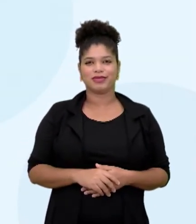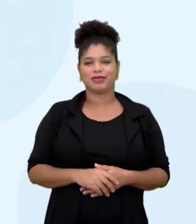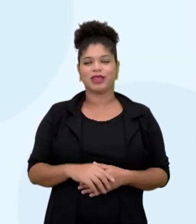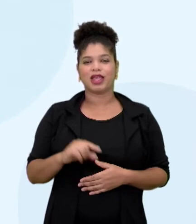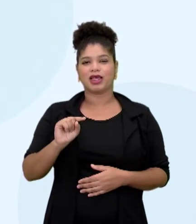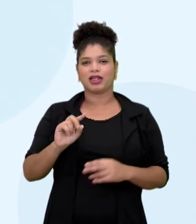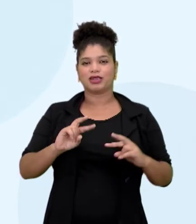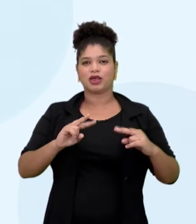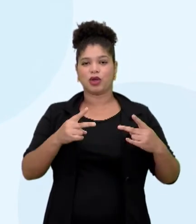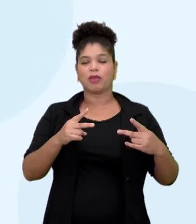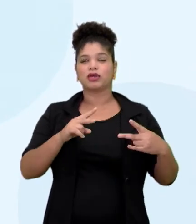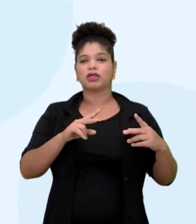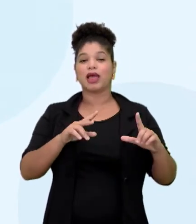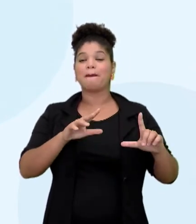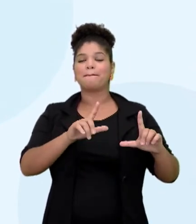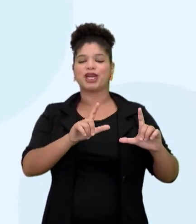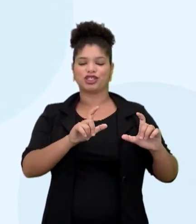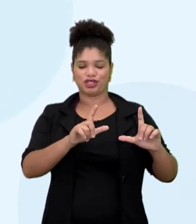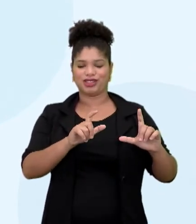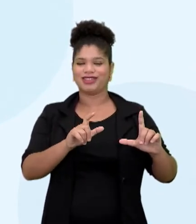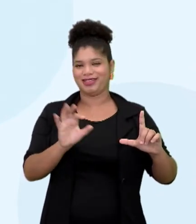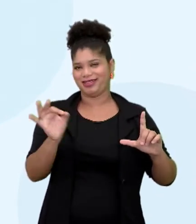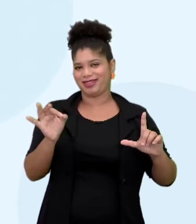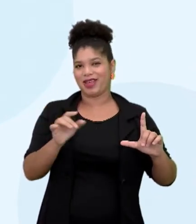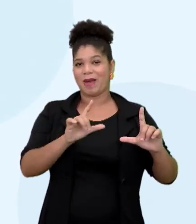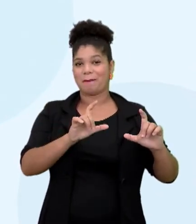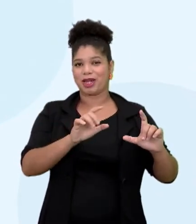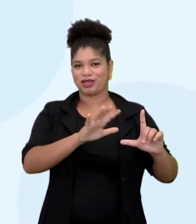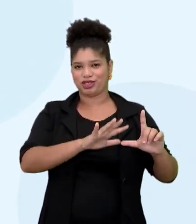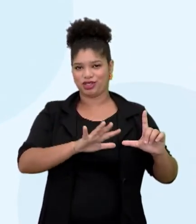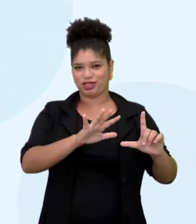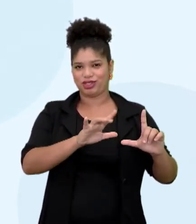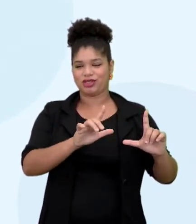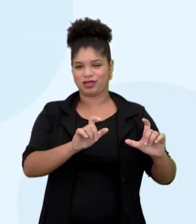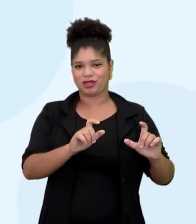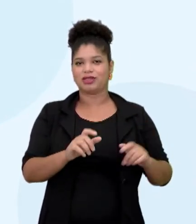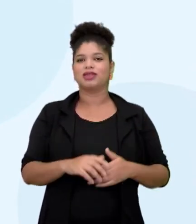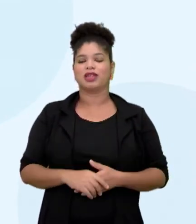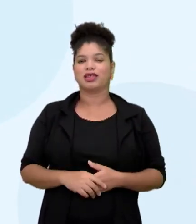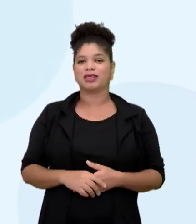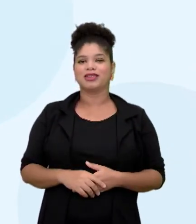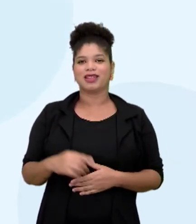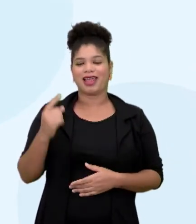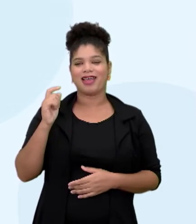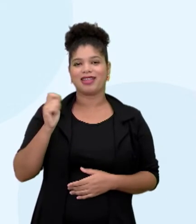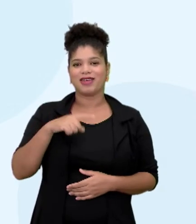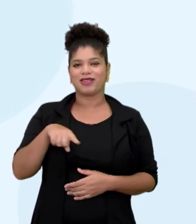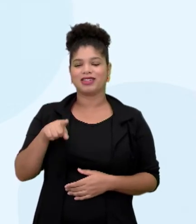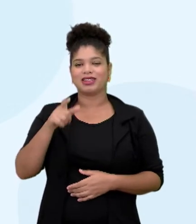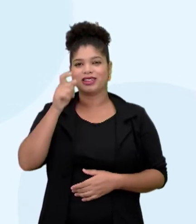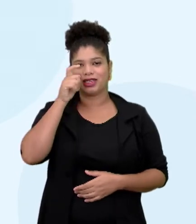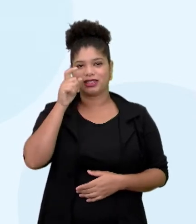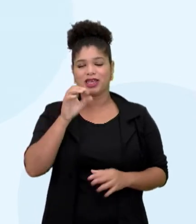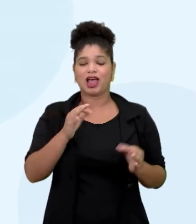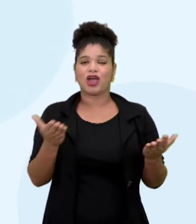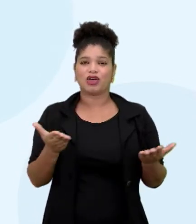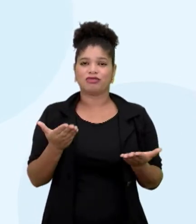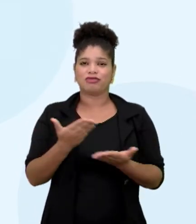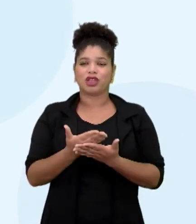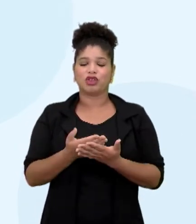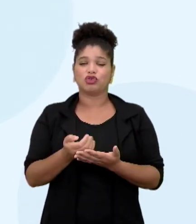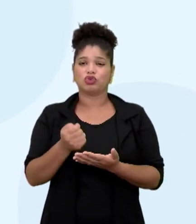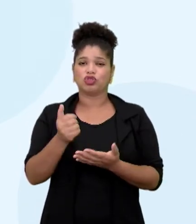um print. Clique, não, um print. Clicar na tela não, dá um print e corre lá para assistir. Certo, turma? Nossa aula já tá